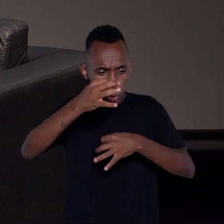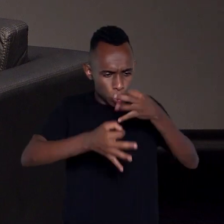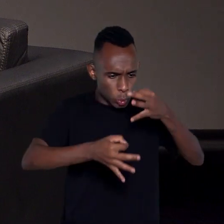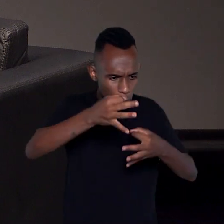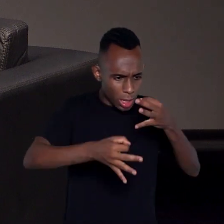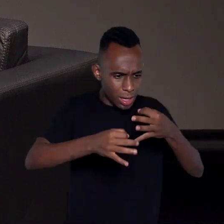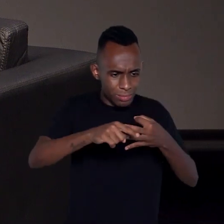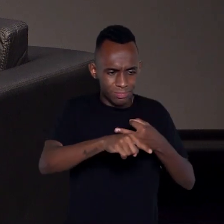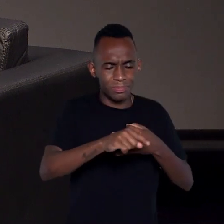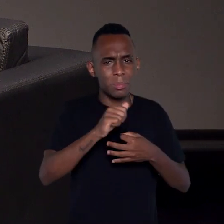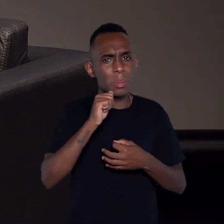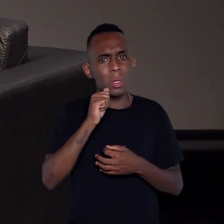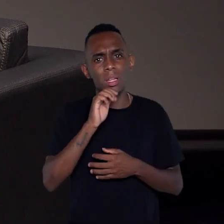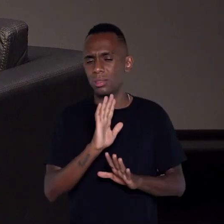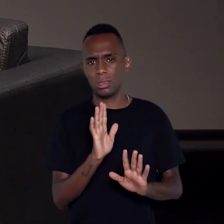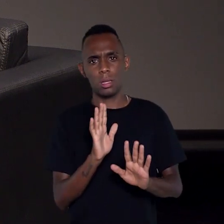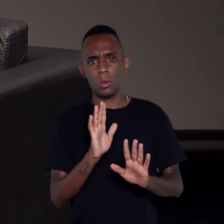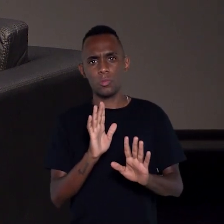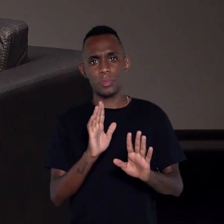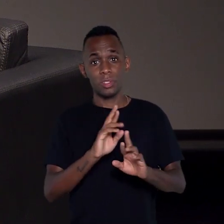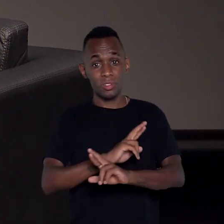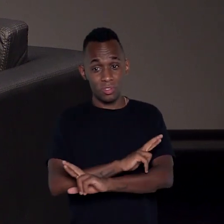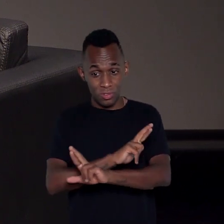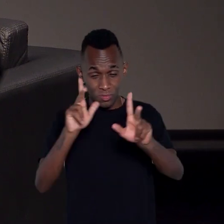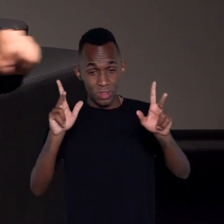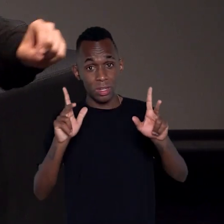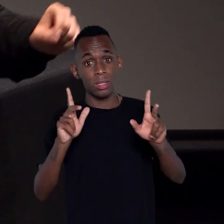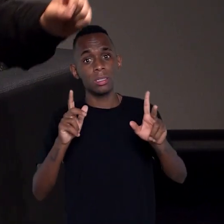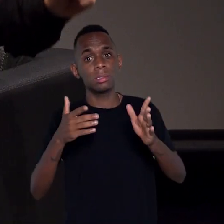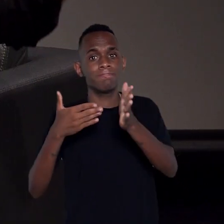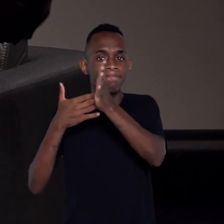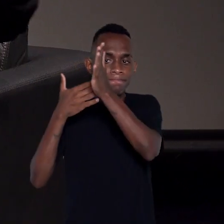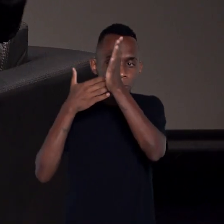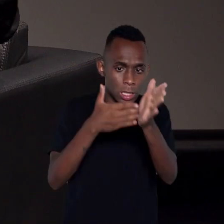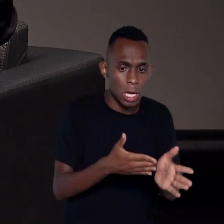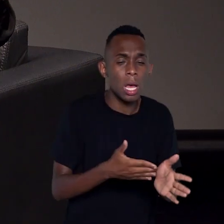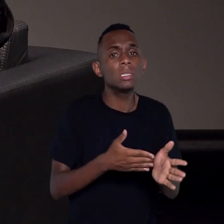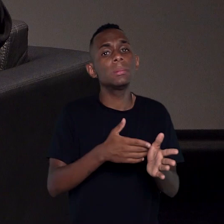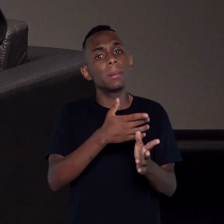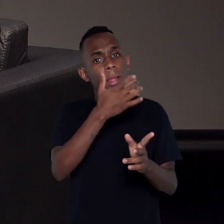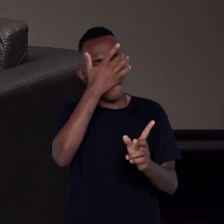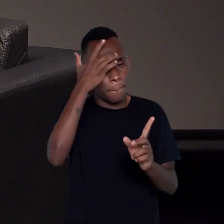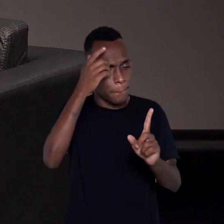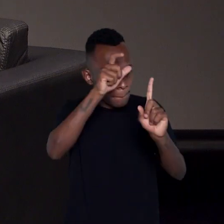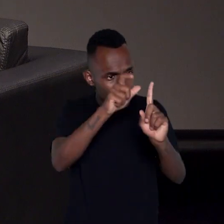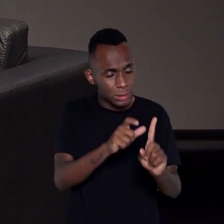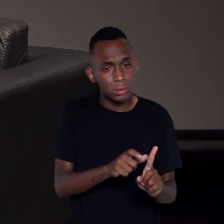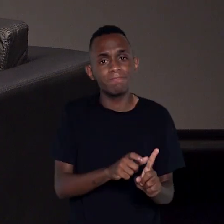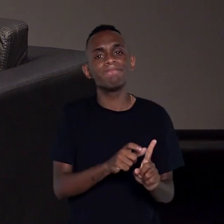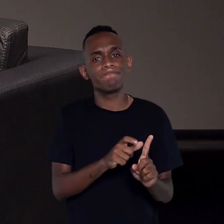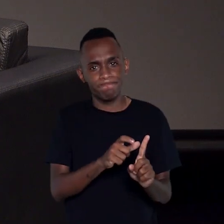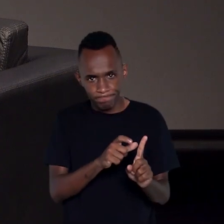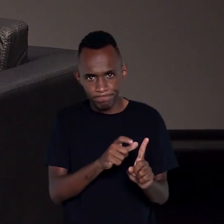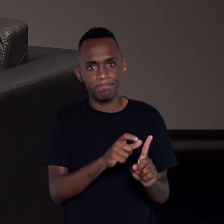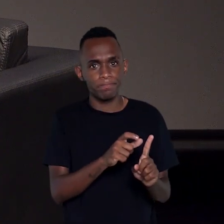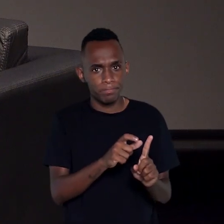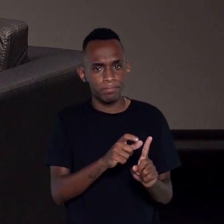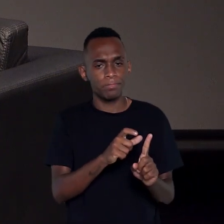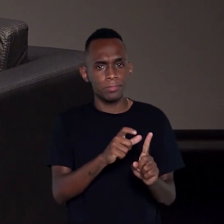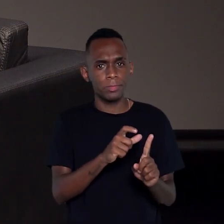de julgador. Muito pelo contrário. Eles vão ser guiados ali pela personagem, vão